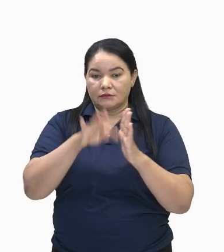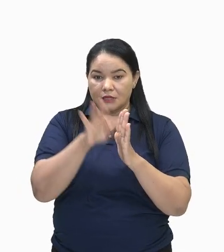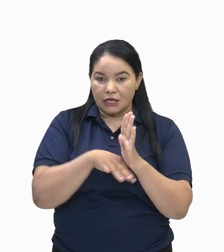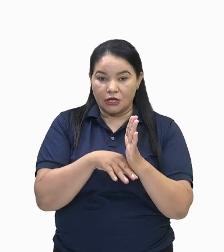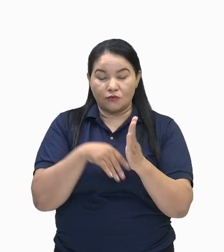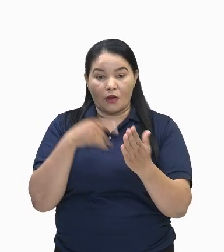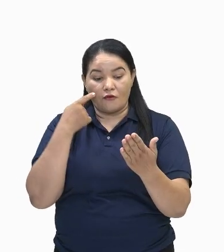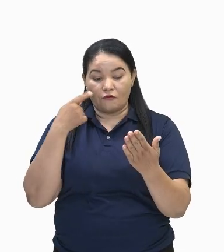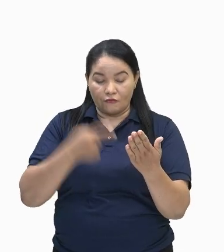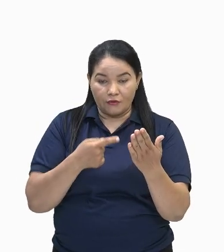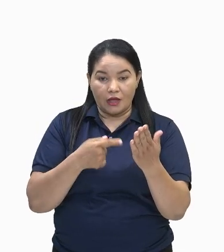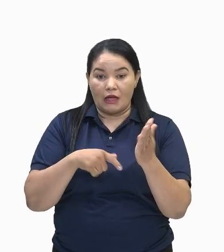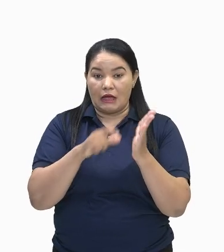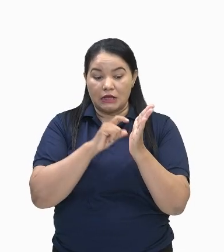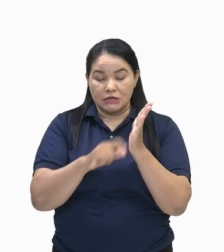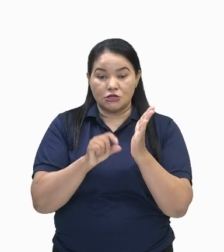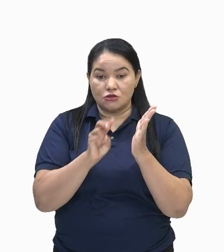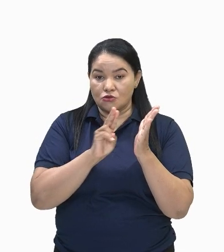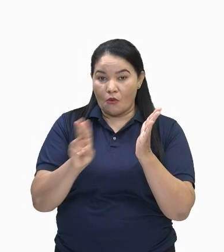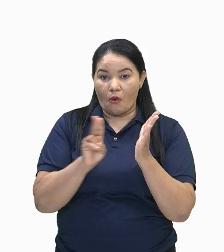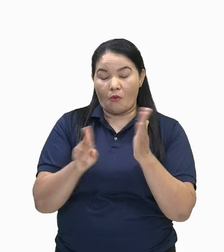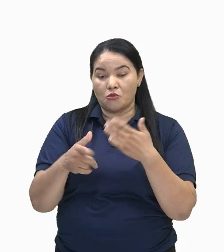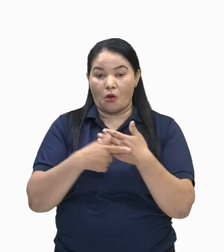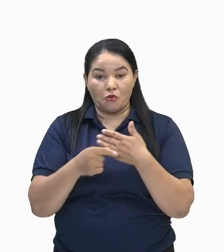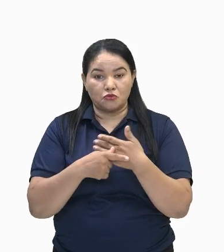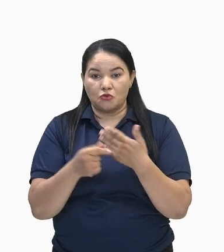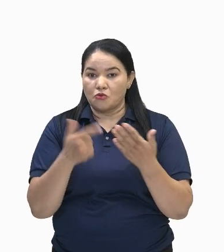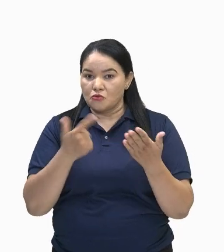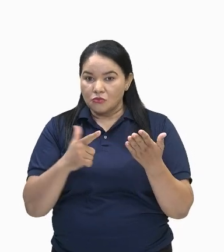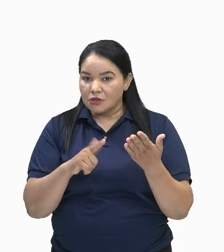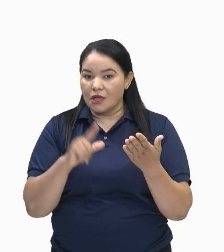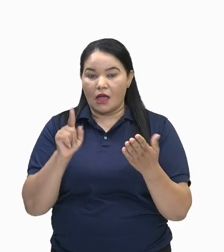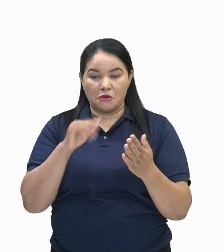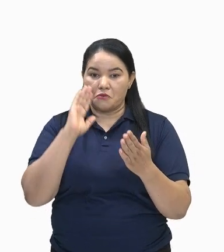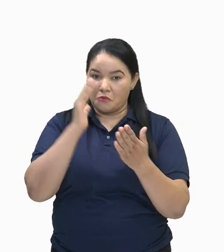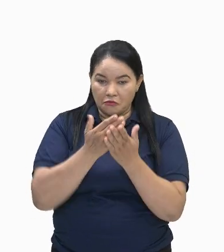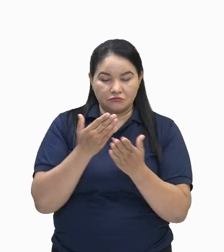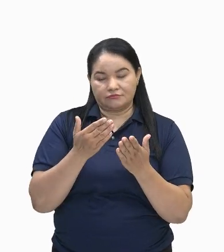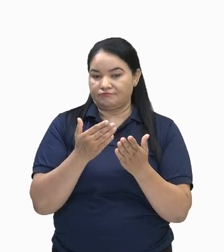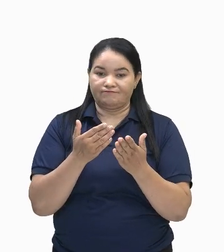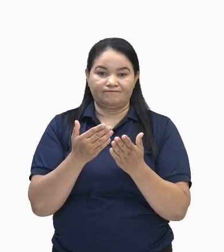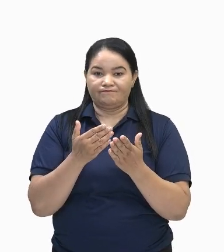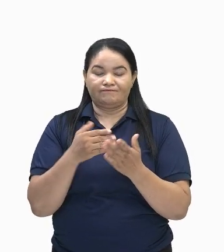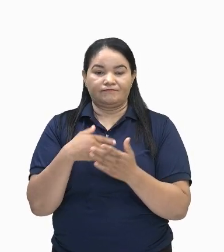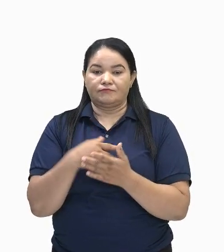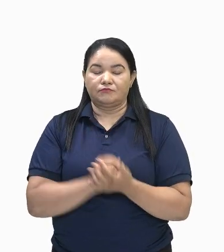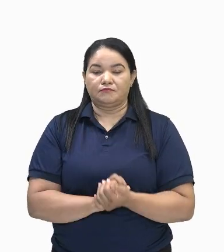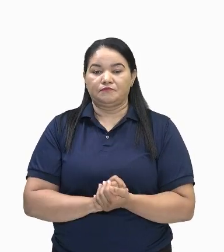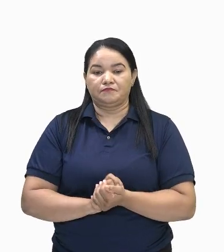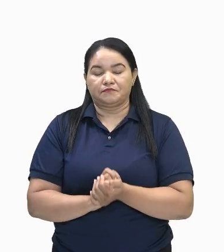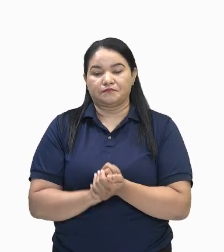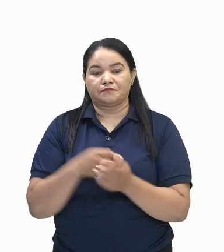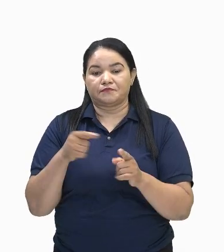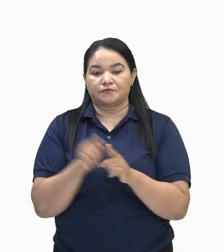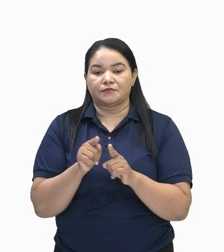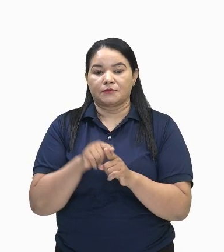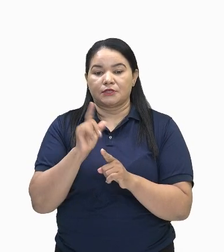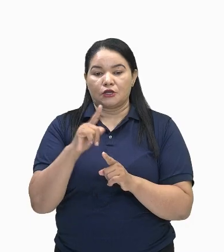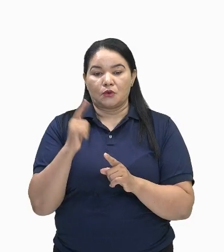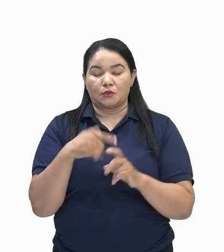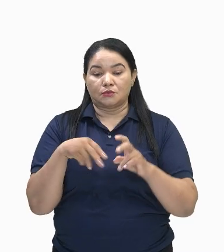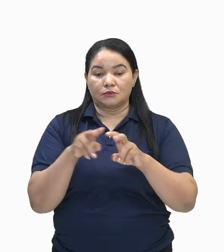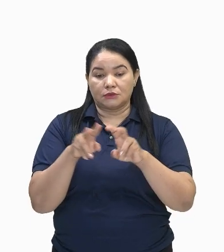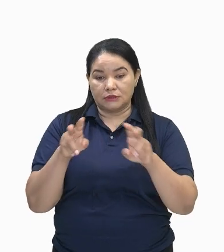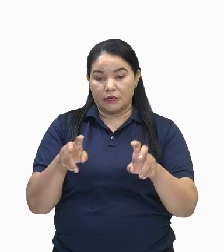tenha autoria, né, não dá nem para você acreditar nesse texto. E a abordagem